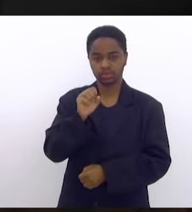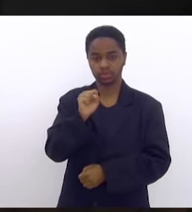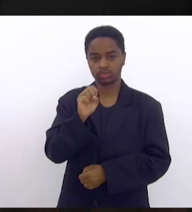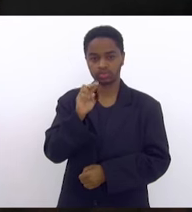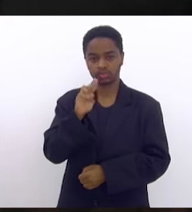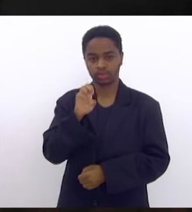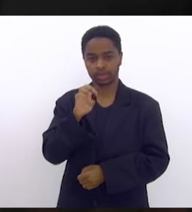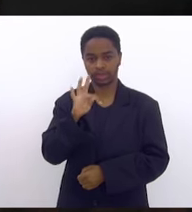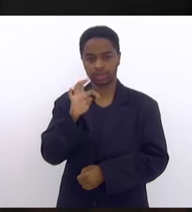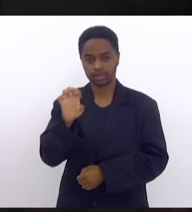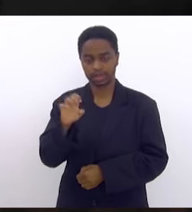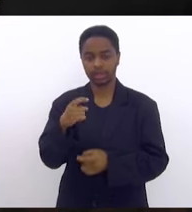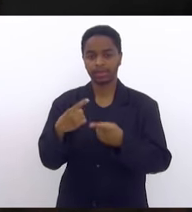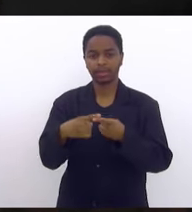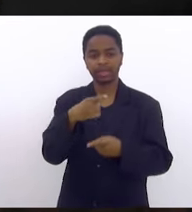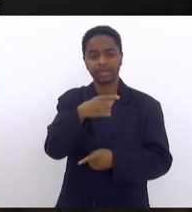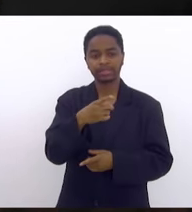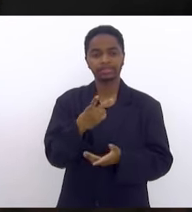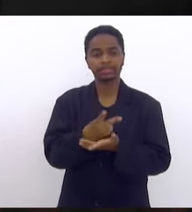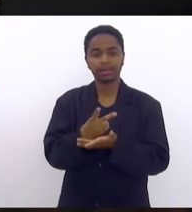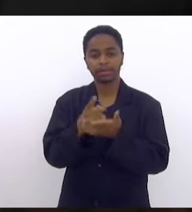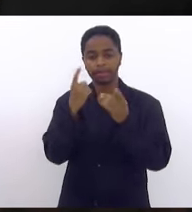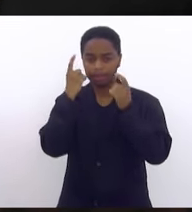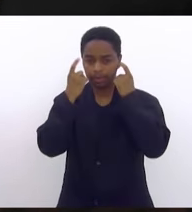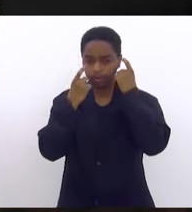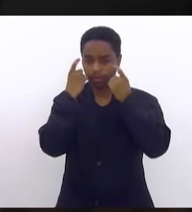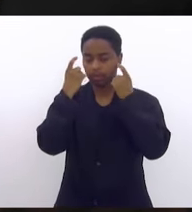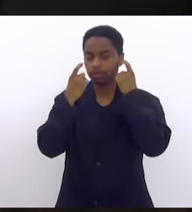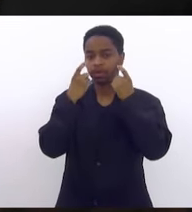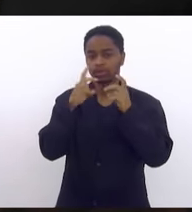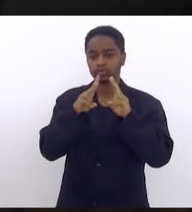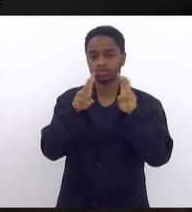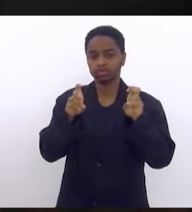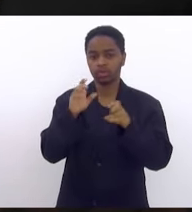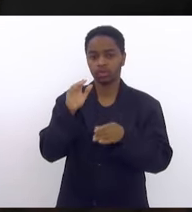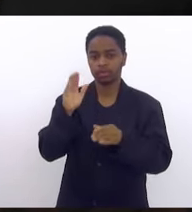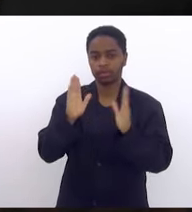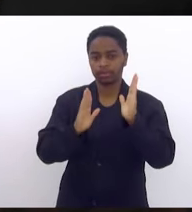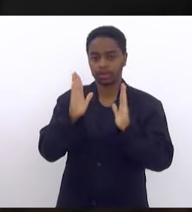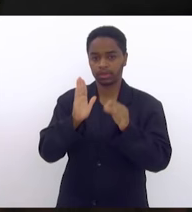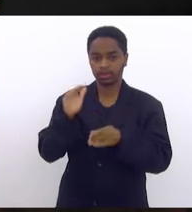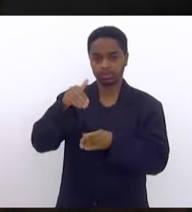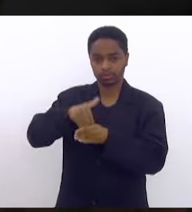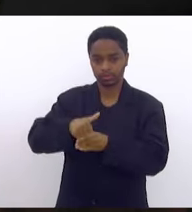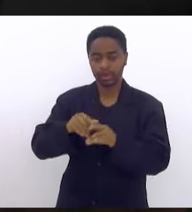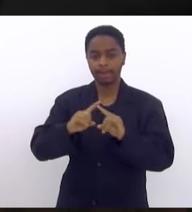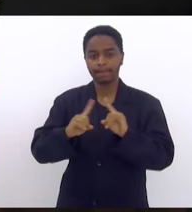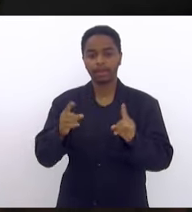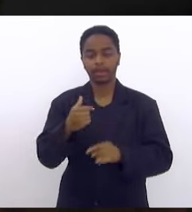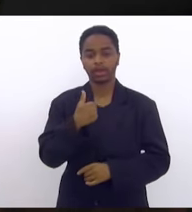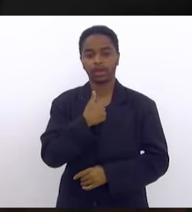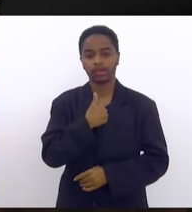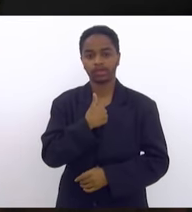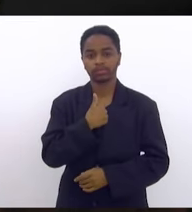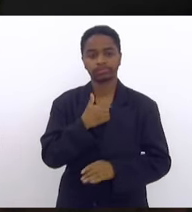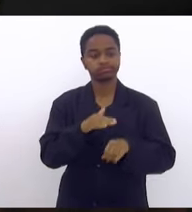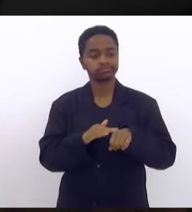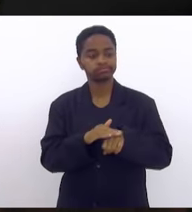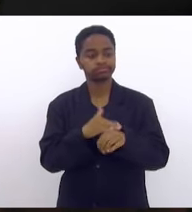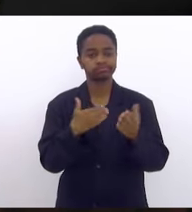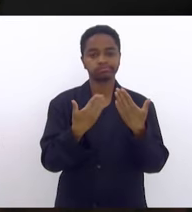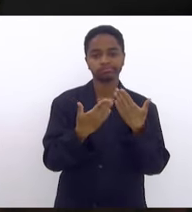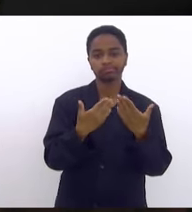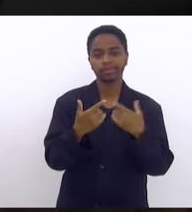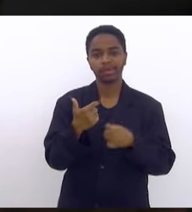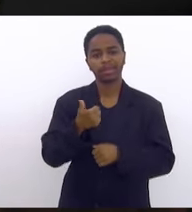Mangaratiba, e o Josué é sempre muito preocupado em relação à eleição, e toda vez que eu conversava com ele, acho que no primeiro momento